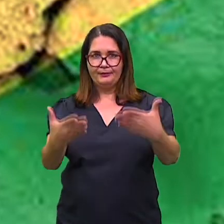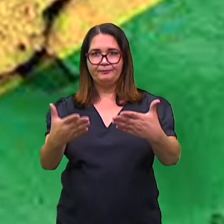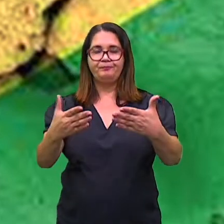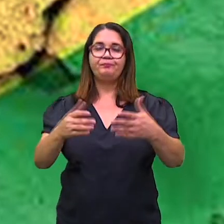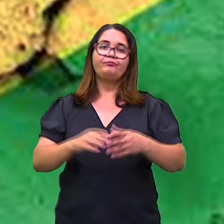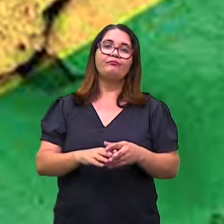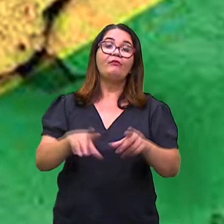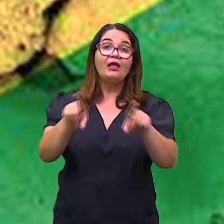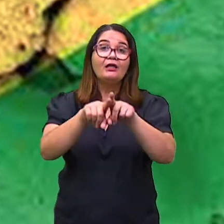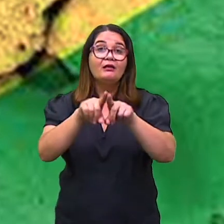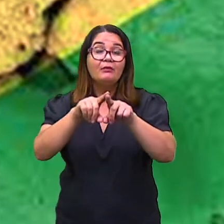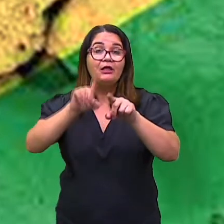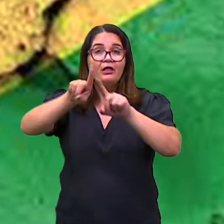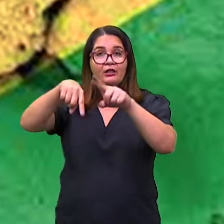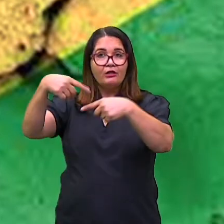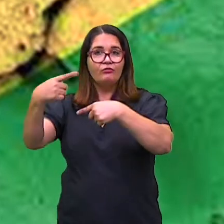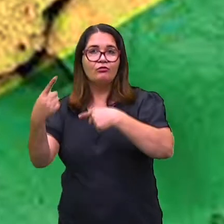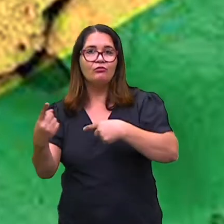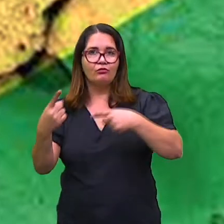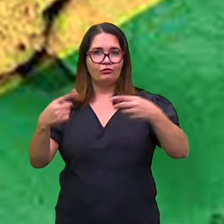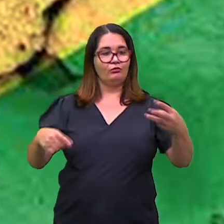seguinte